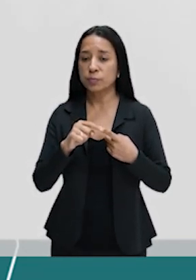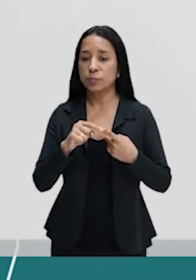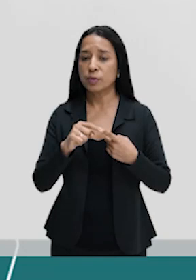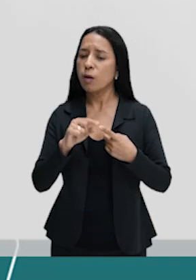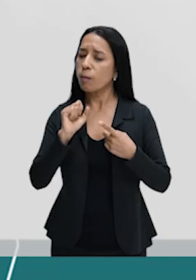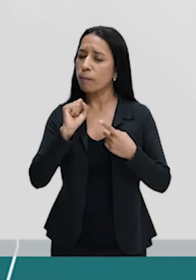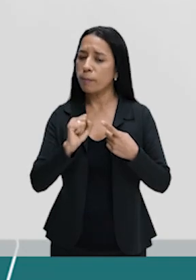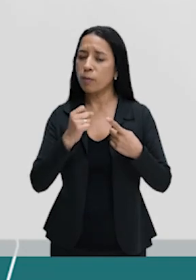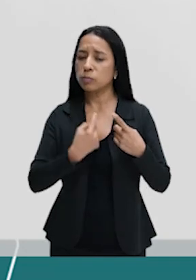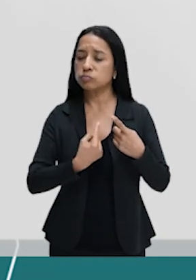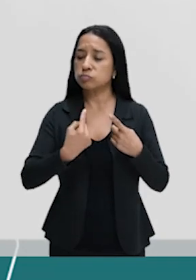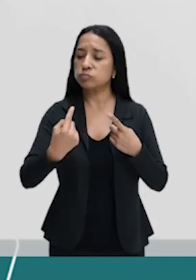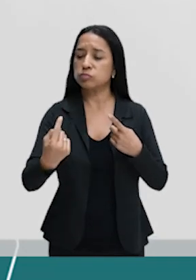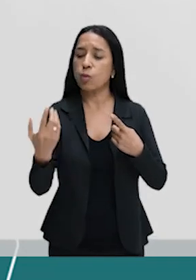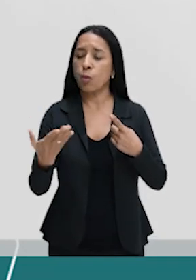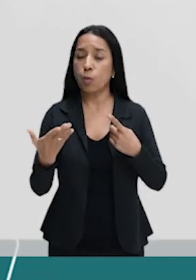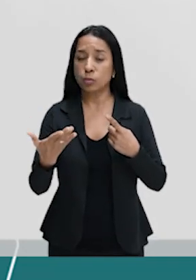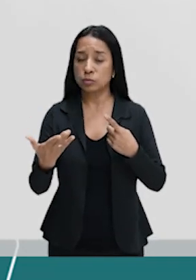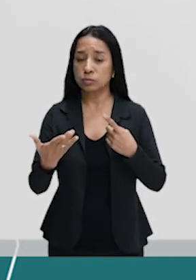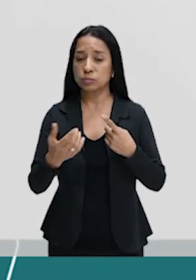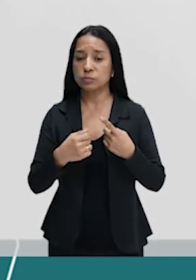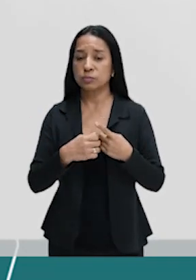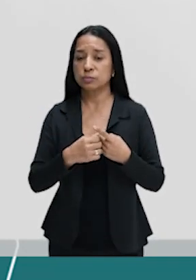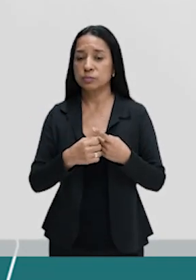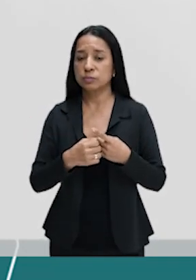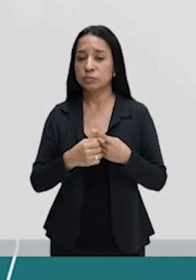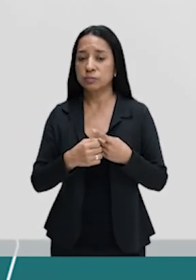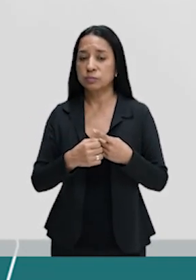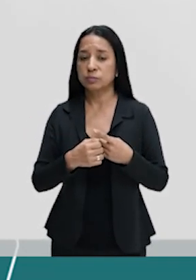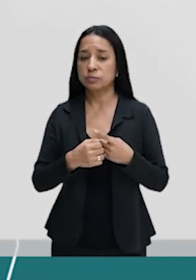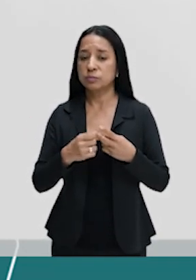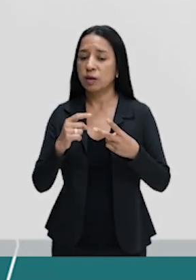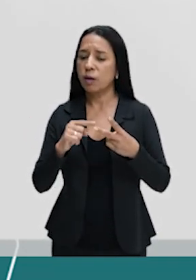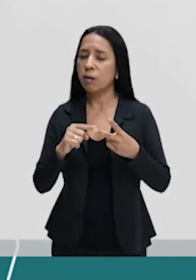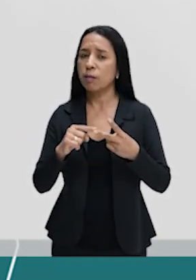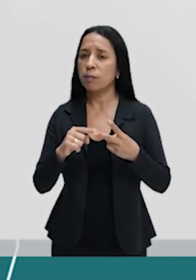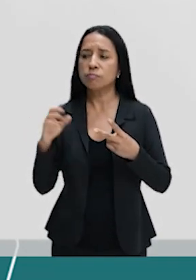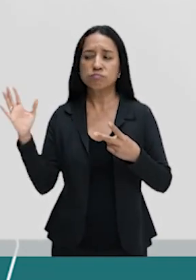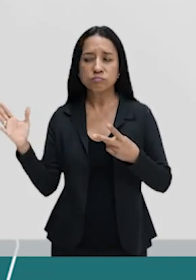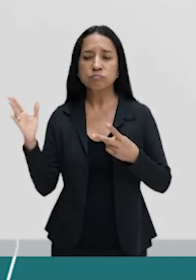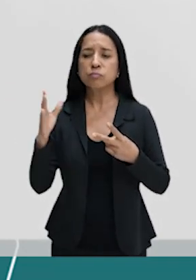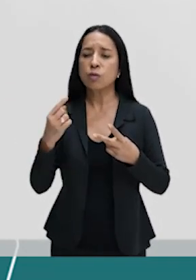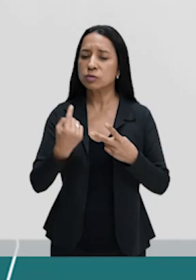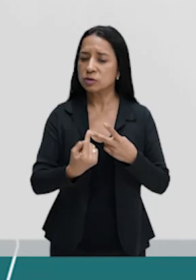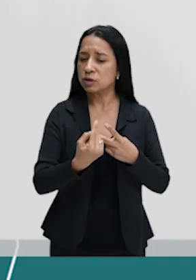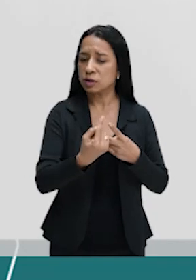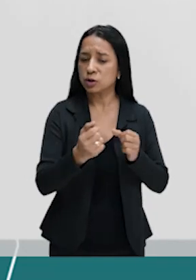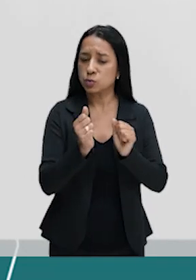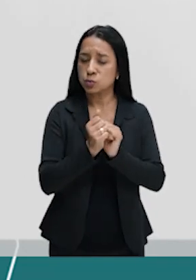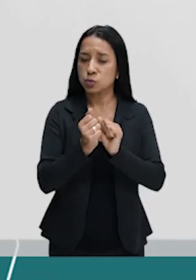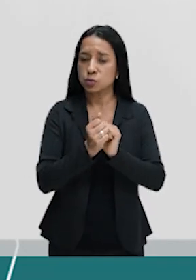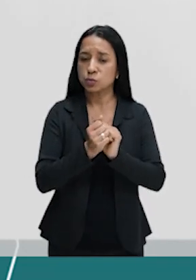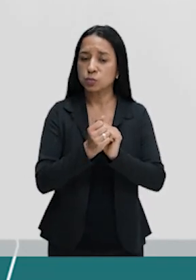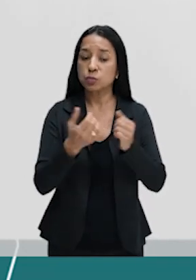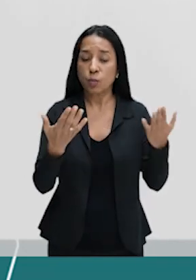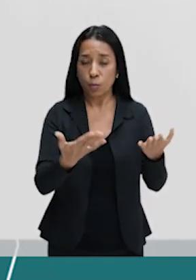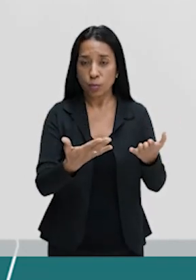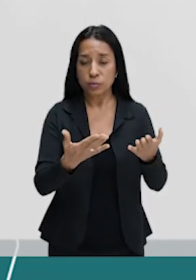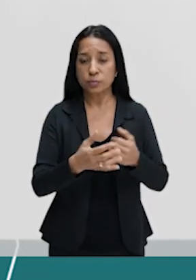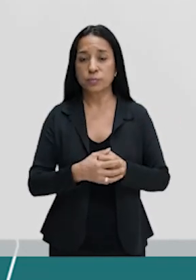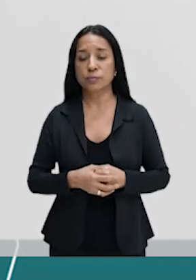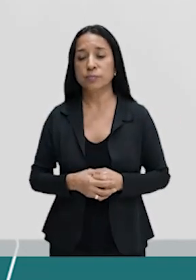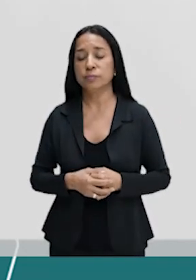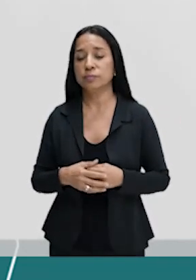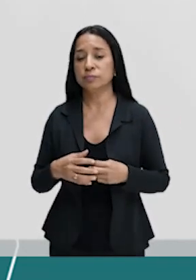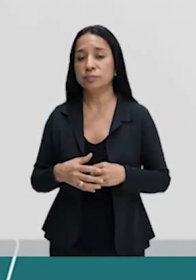sair hoje, né? Puedes salir com nós hoje? Pode sair com a gente hoje, né? Conosco hoje.